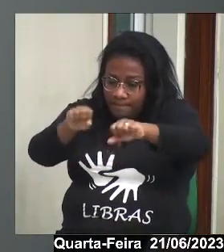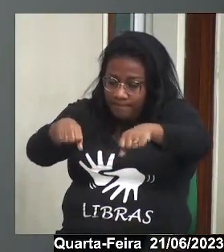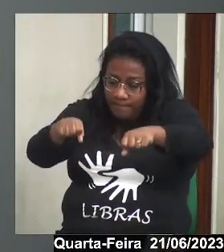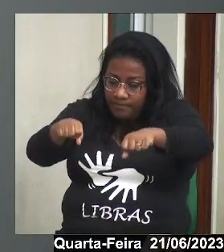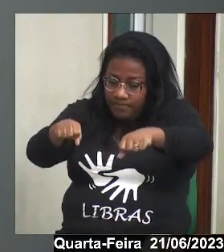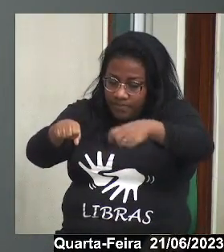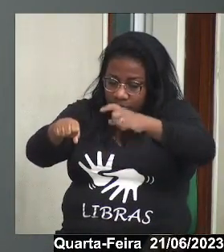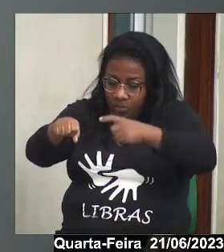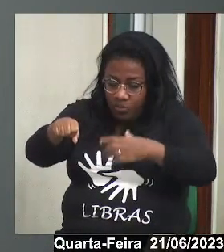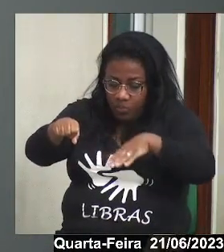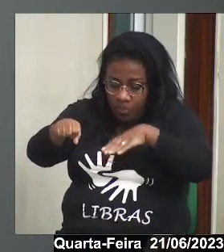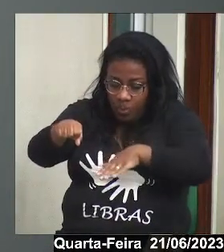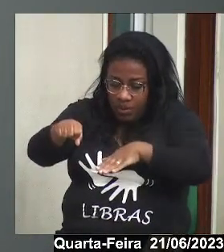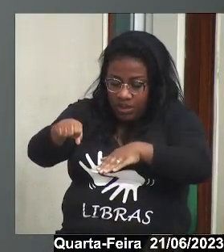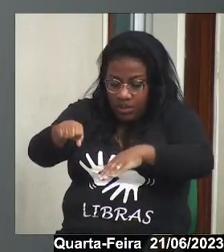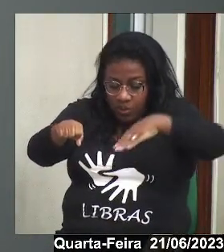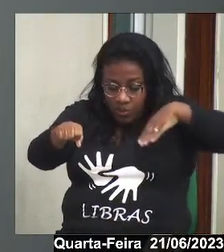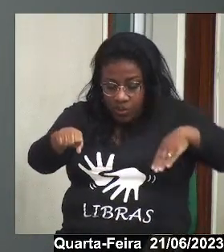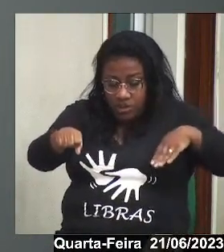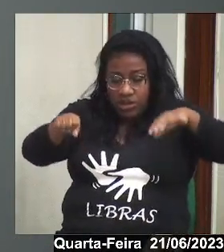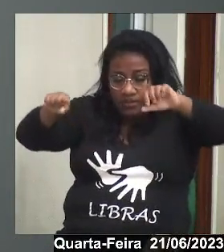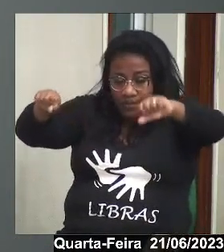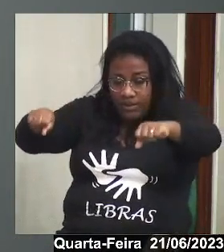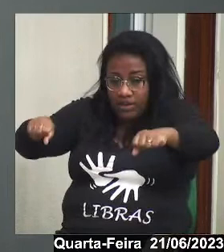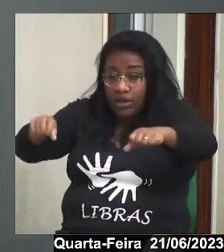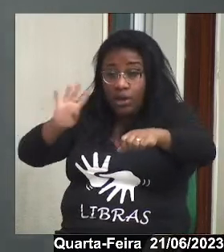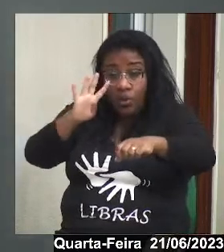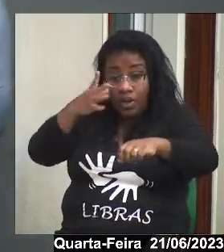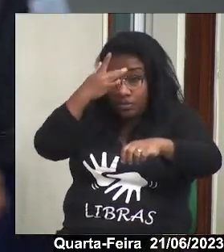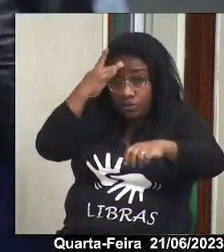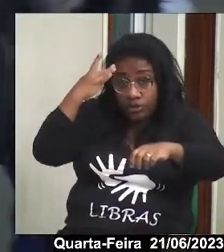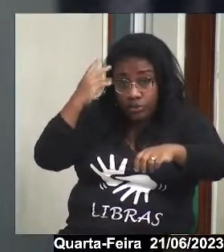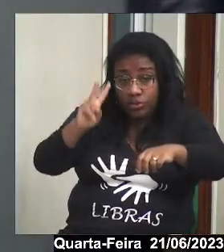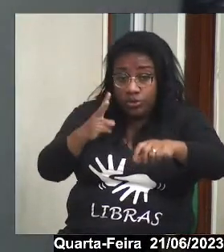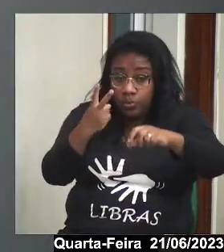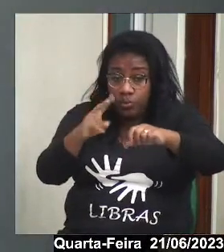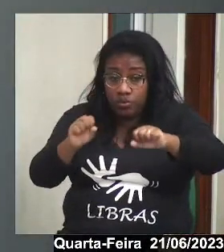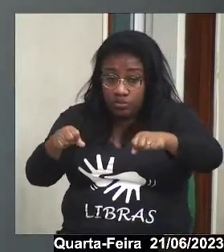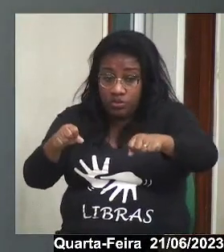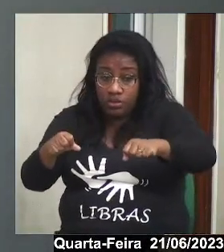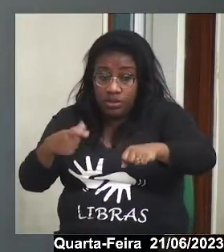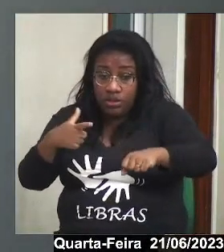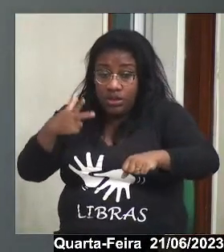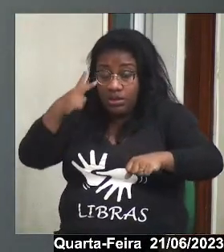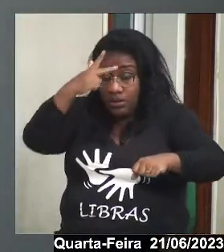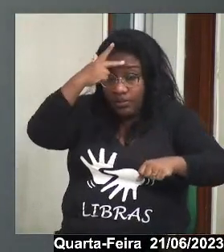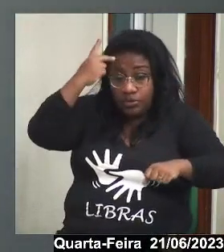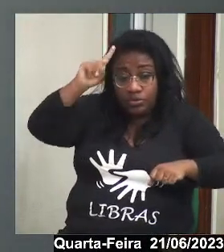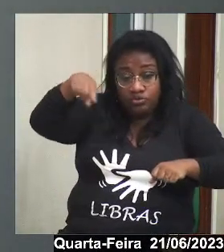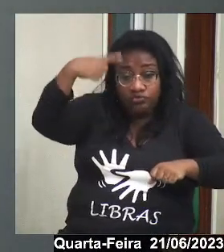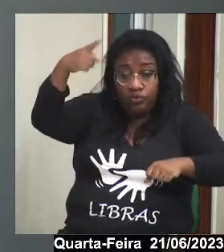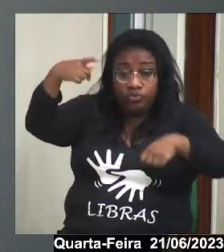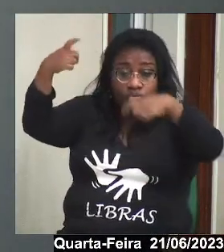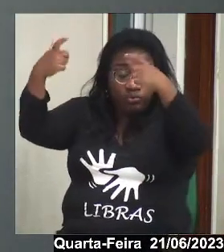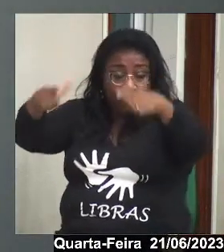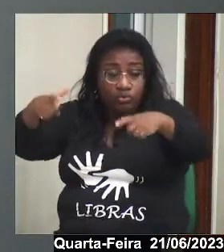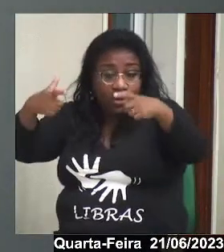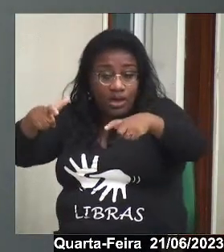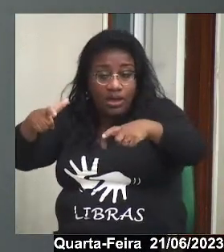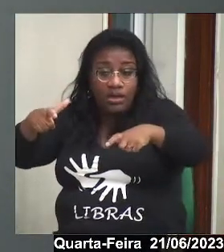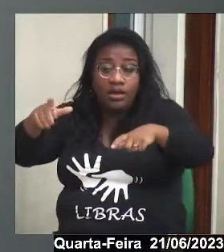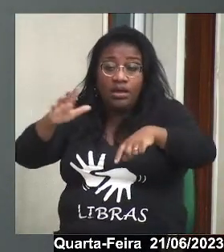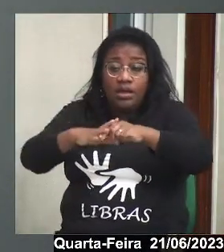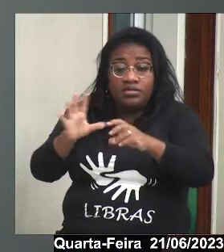mas conseguimos puxar a placa. As placas eram todas de Osasco, ou seja, não eram moradores de Embu das Artes que vieram aqui praticar